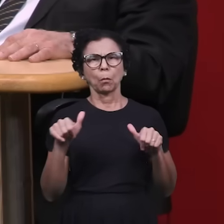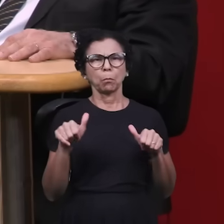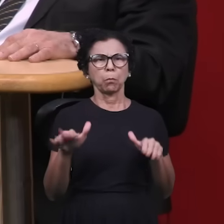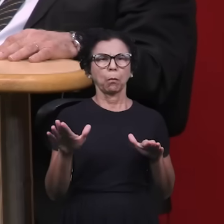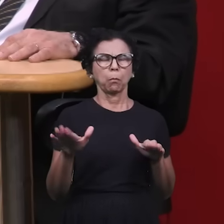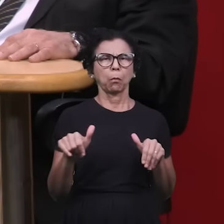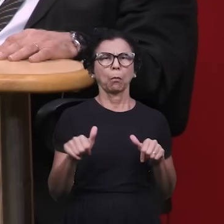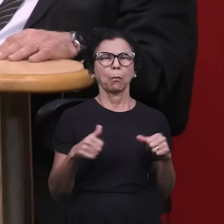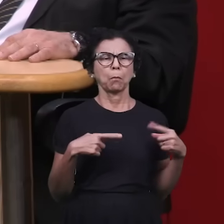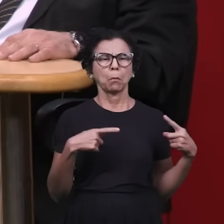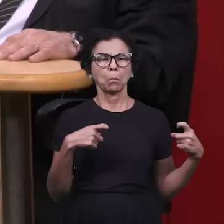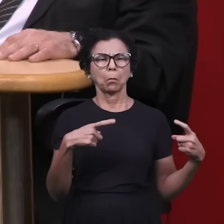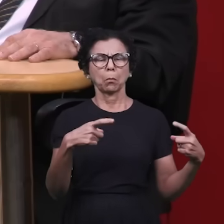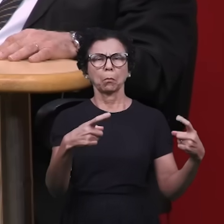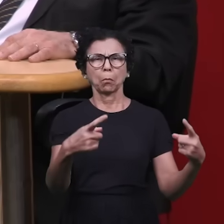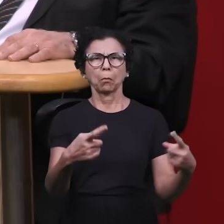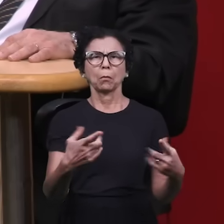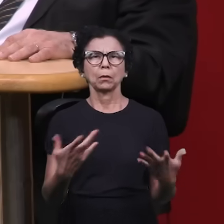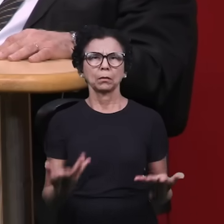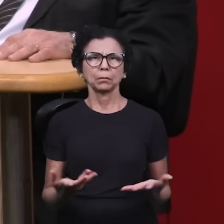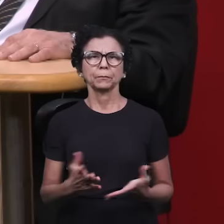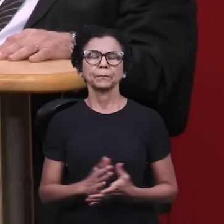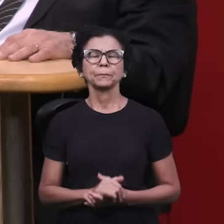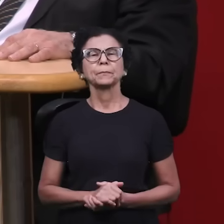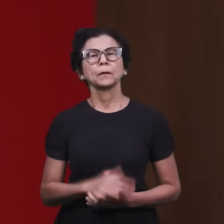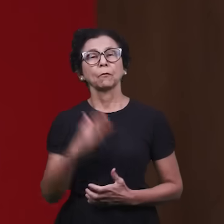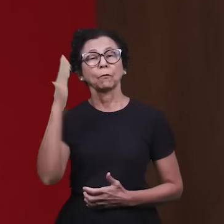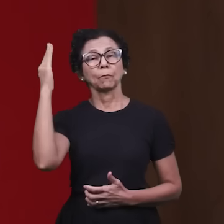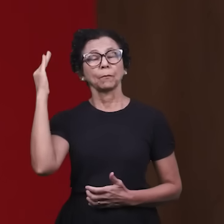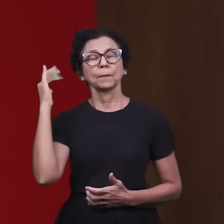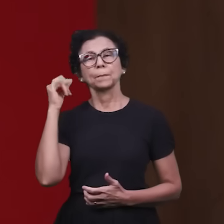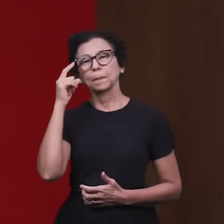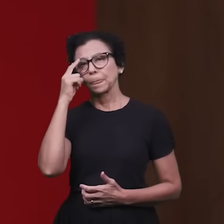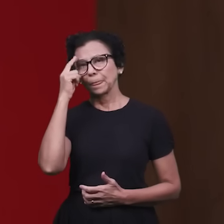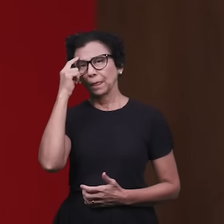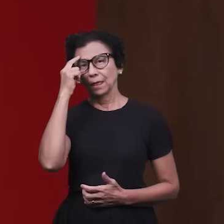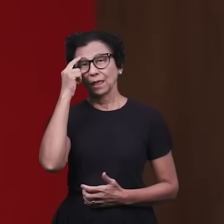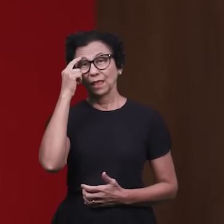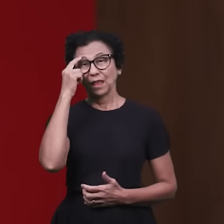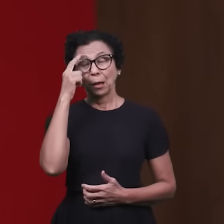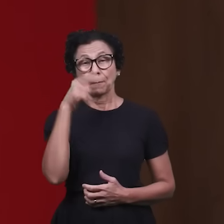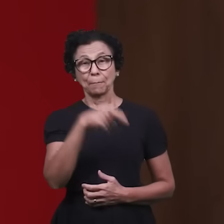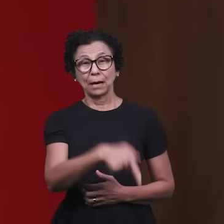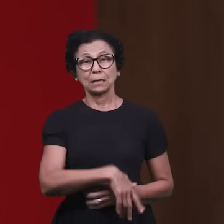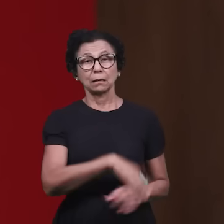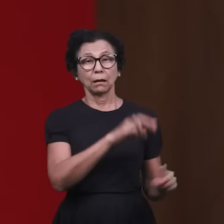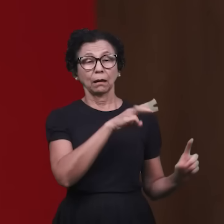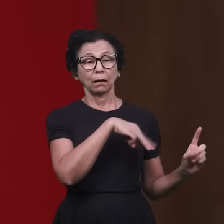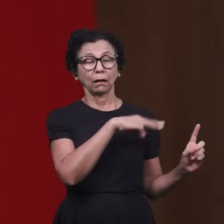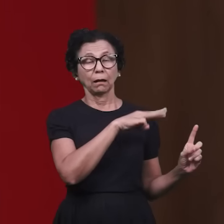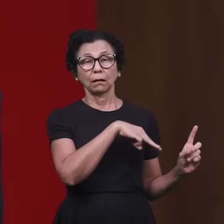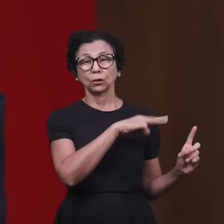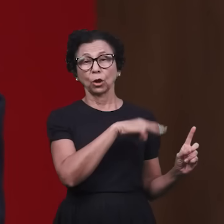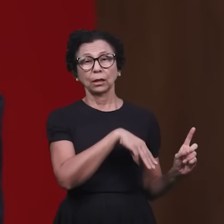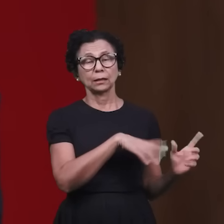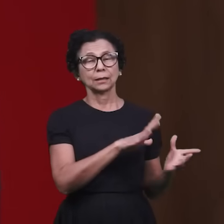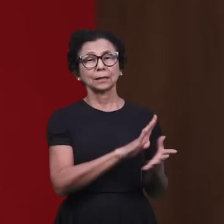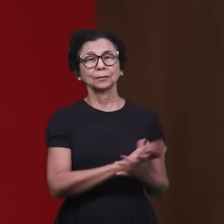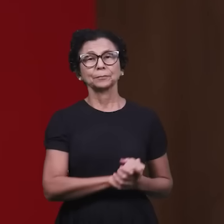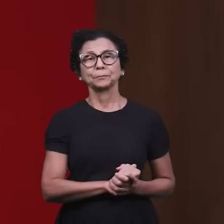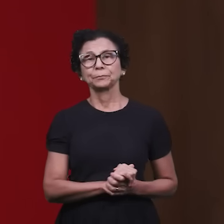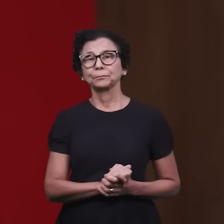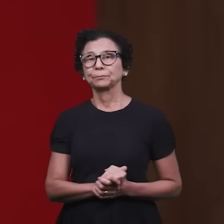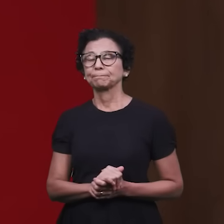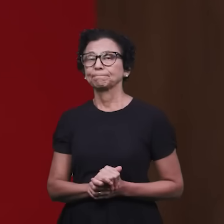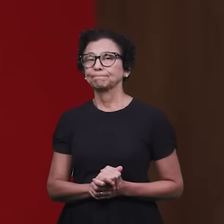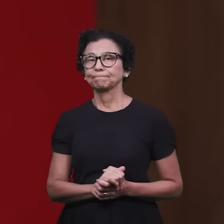legiões famosas e tal. Mas o paganismo não saiu deles. É por isso que o que você está falando,